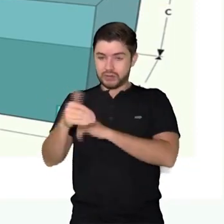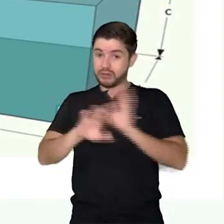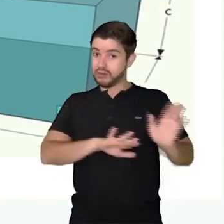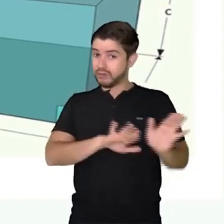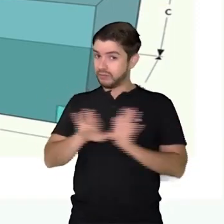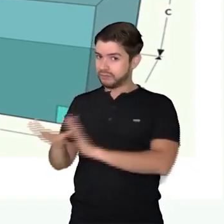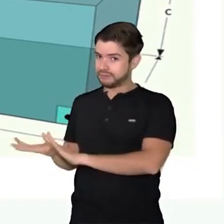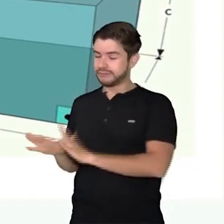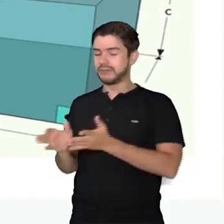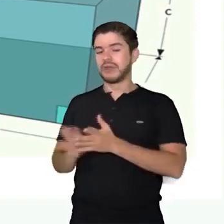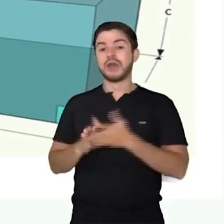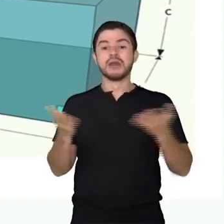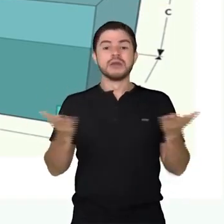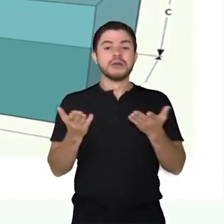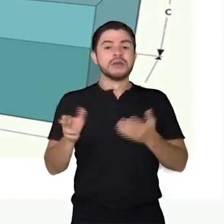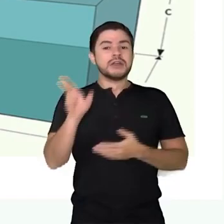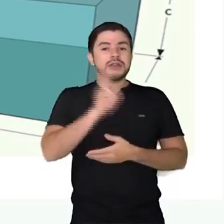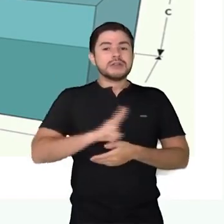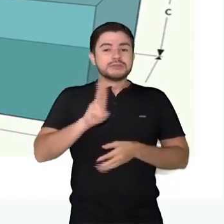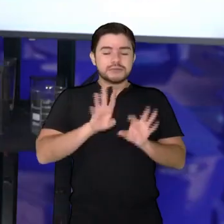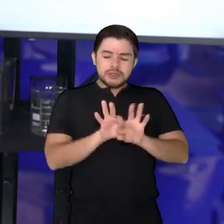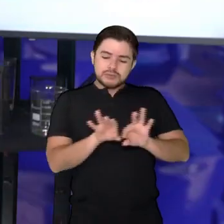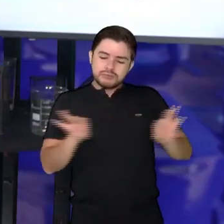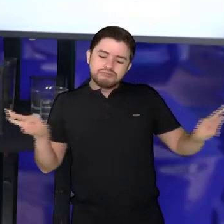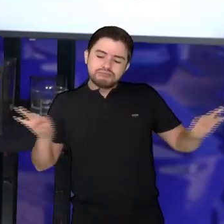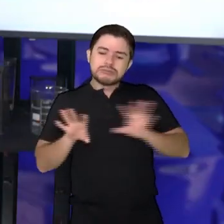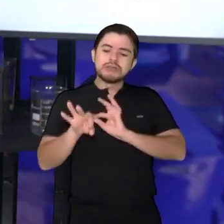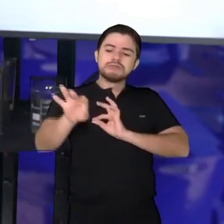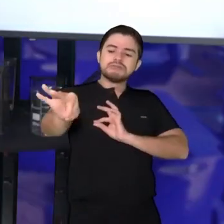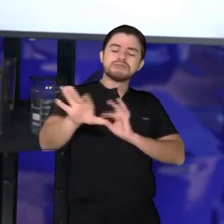medida e vamos trabalhar agora com medidas padrões.